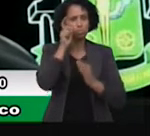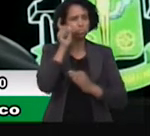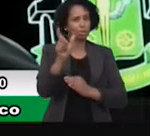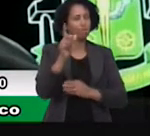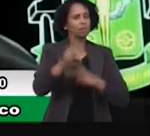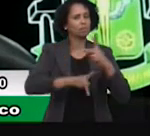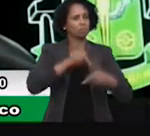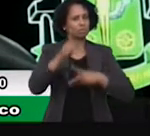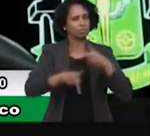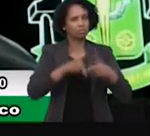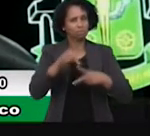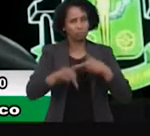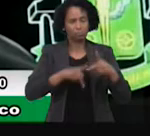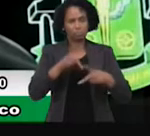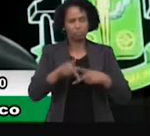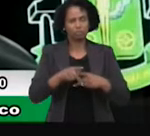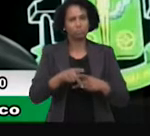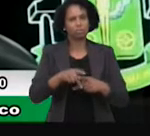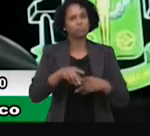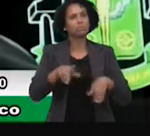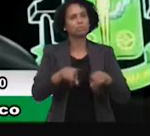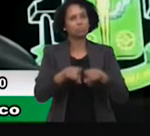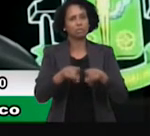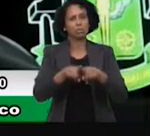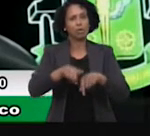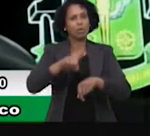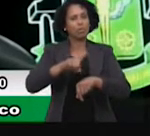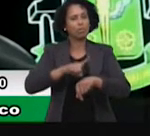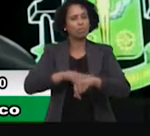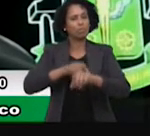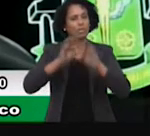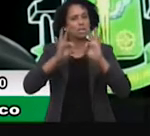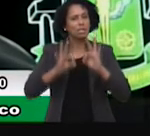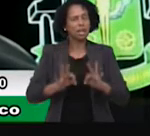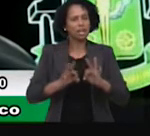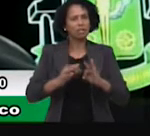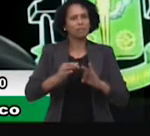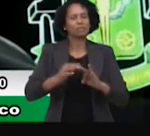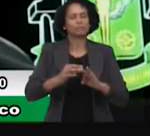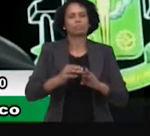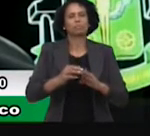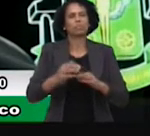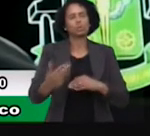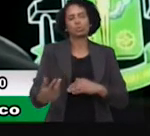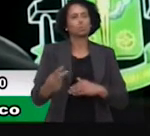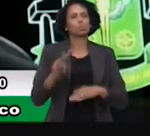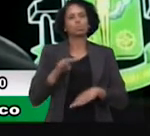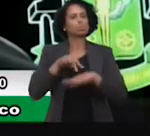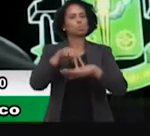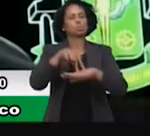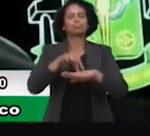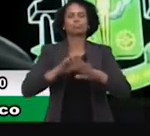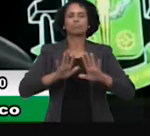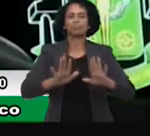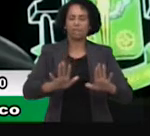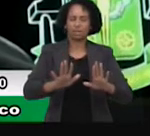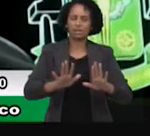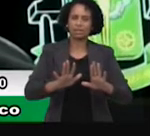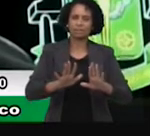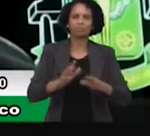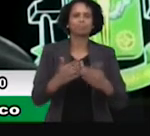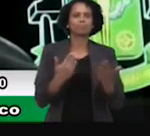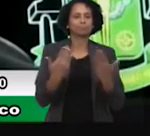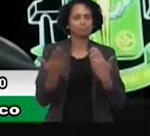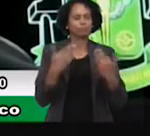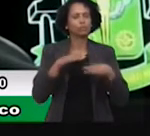E agora, nessa última hora, uma hora difícil, que Vossa Excelência não queria vir, e Vossa Excelência falou isso para mim também, mas a gente conversou e Vossa